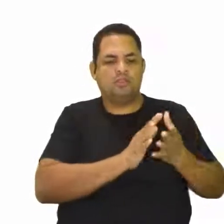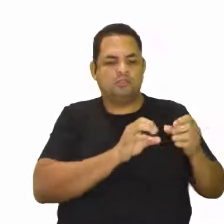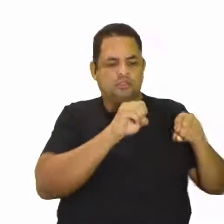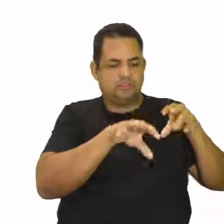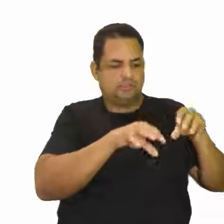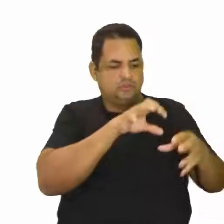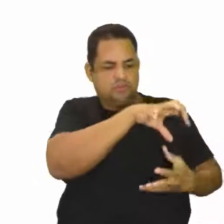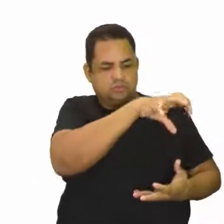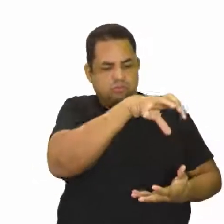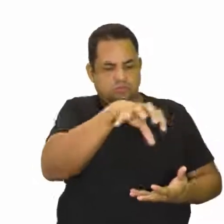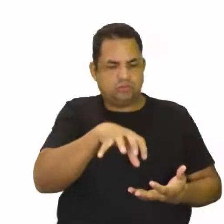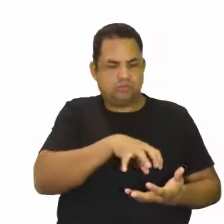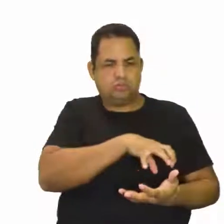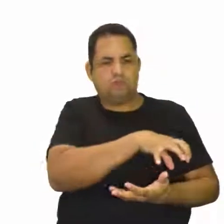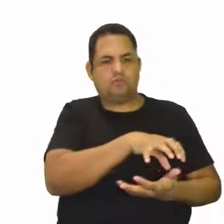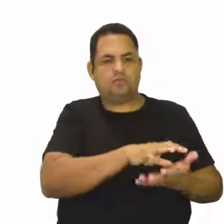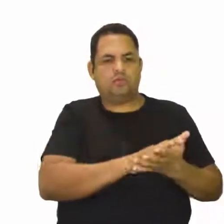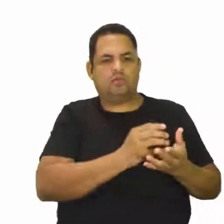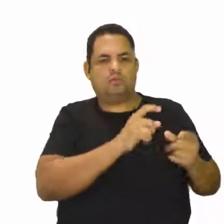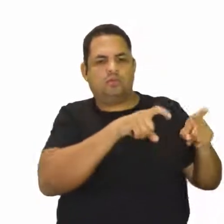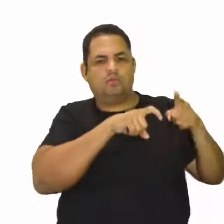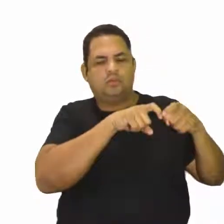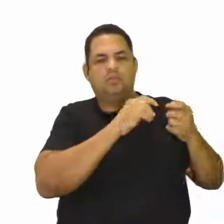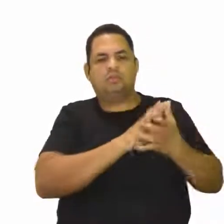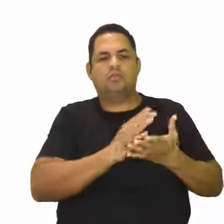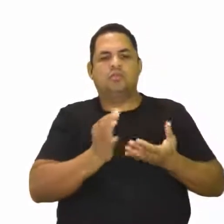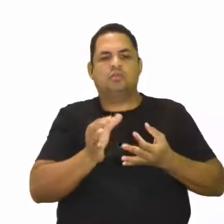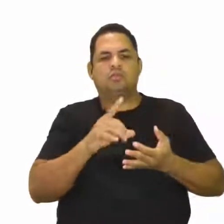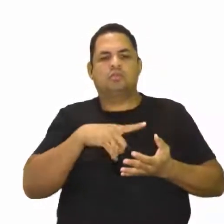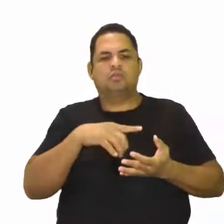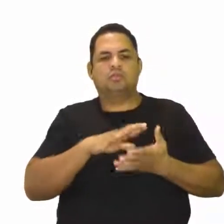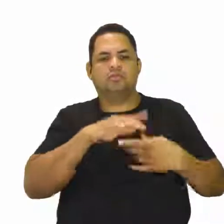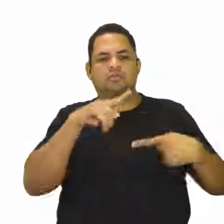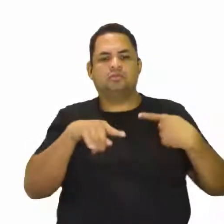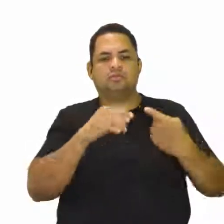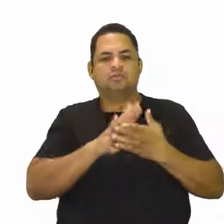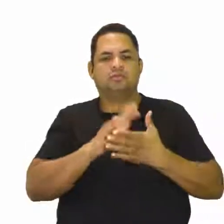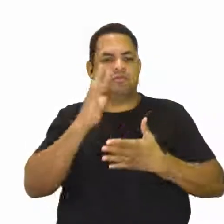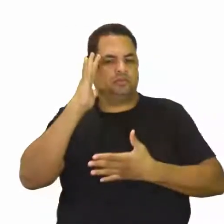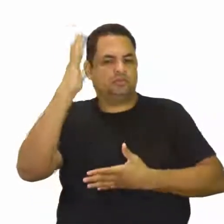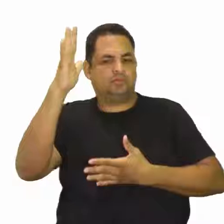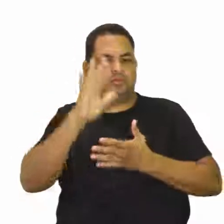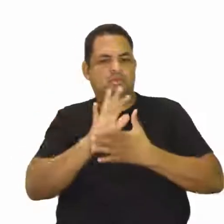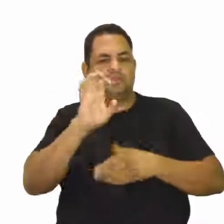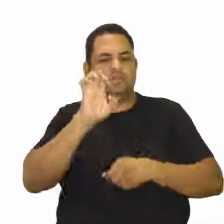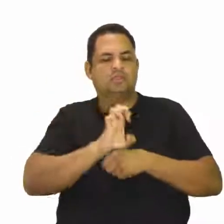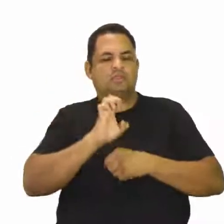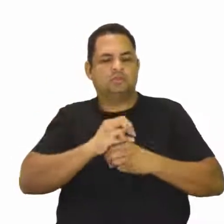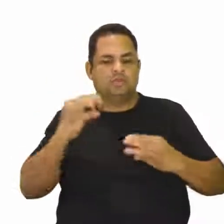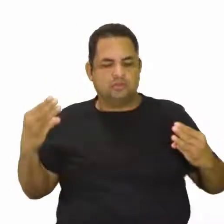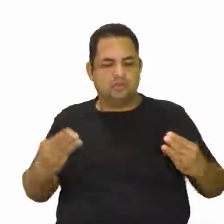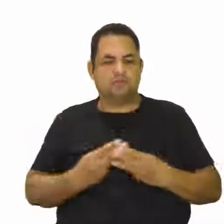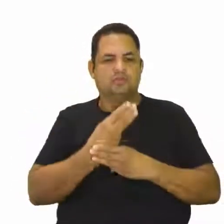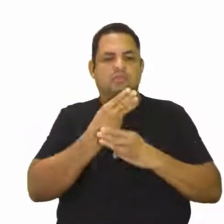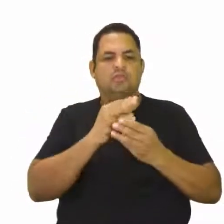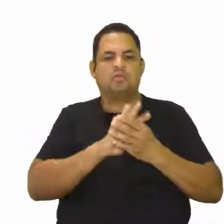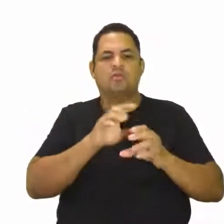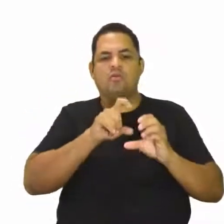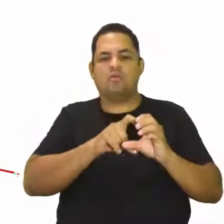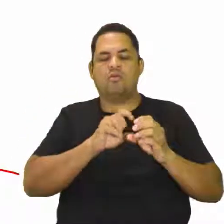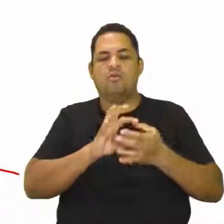agrícolas, tendo como objetivo estabelecer o sonhado Estado judaico independente. Então, eles